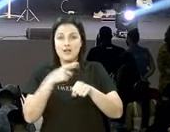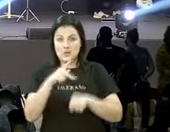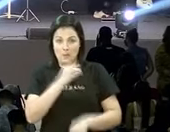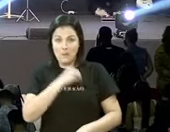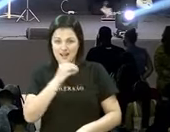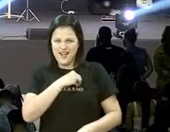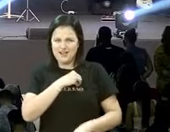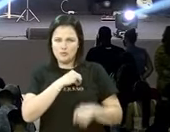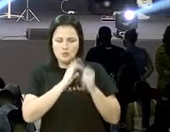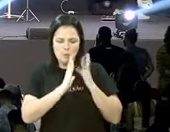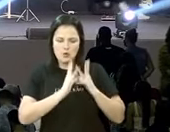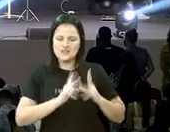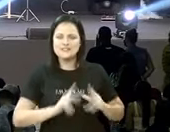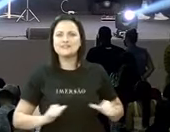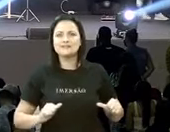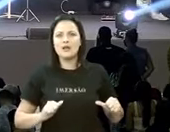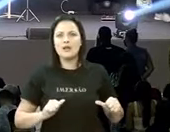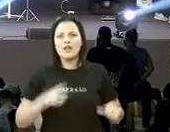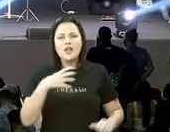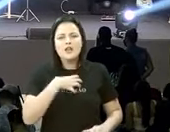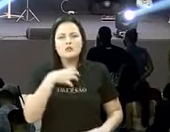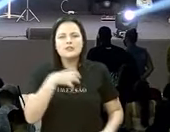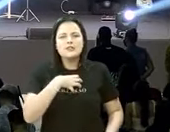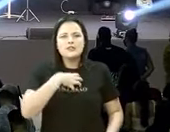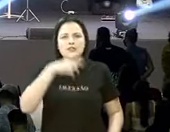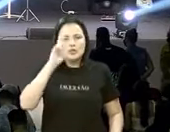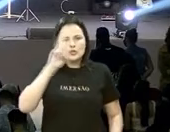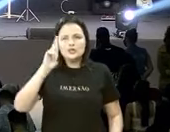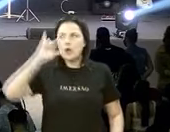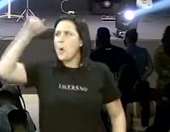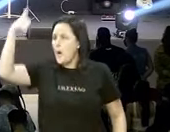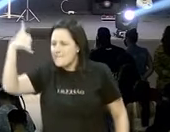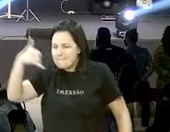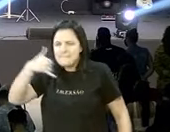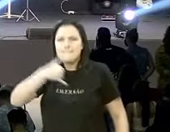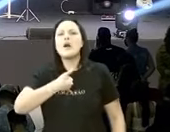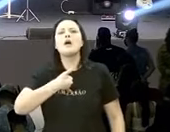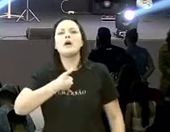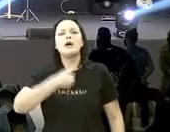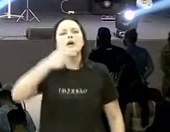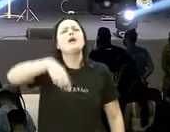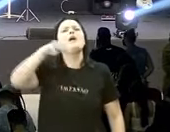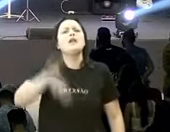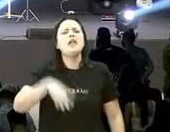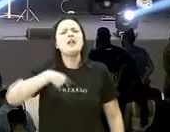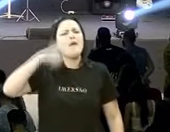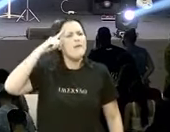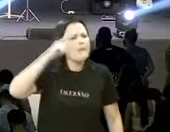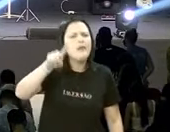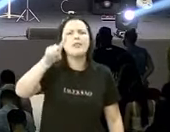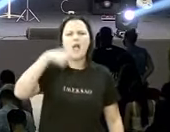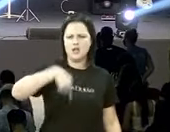expirado. E então ouvi a voz do Senhor que dizia: A quem enviarei?